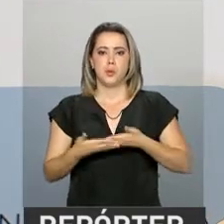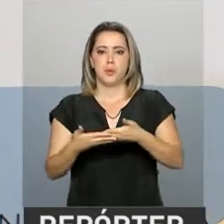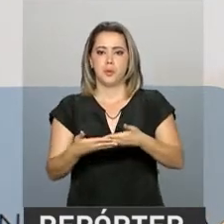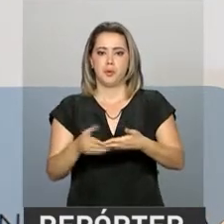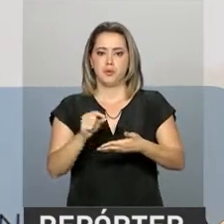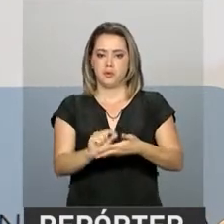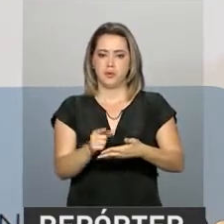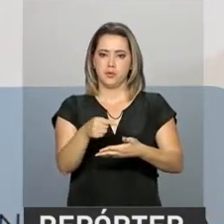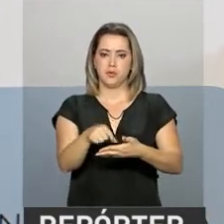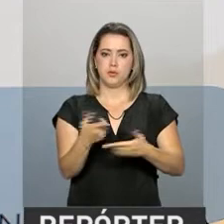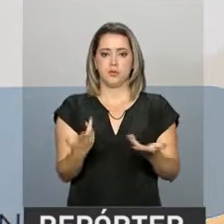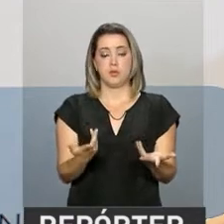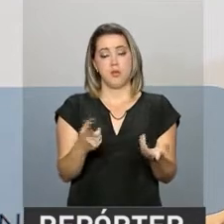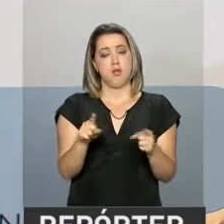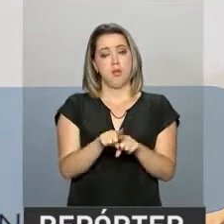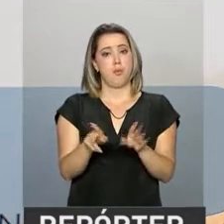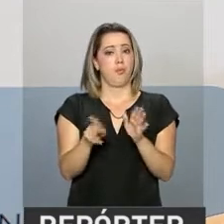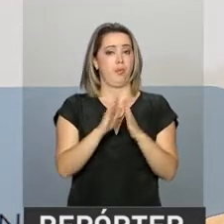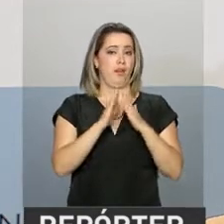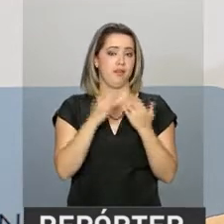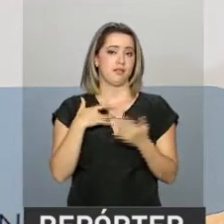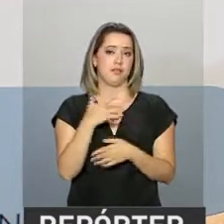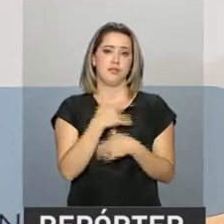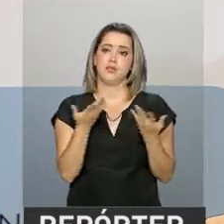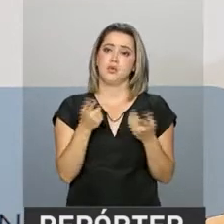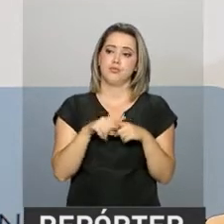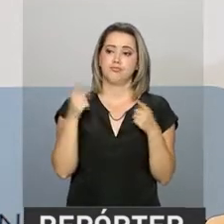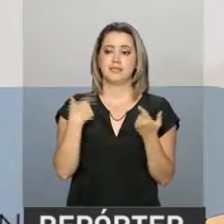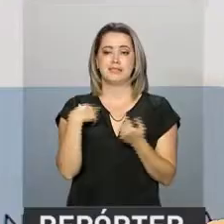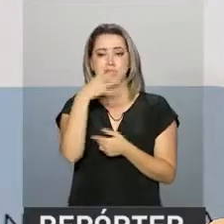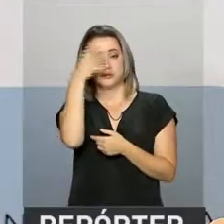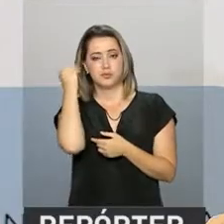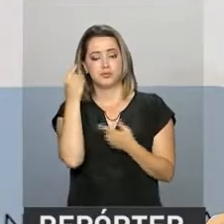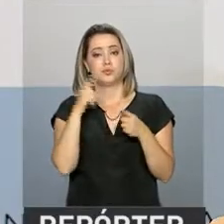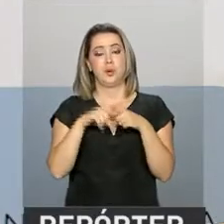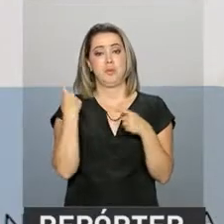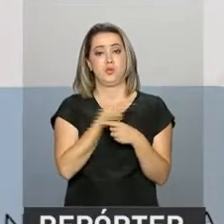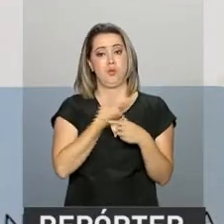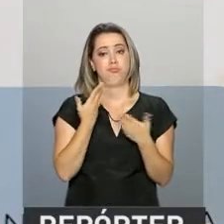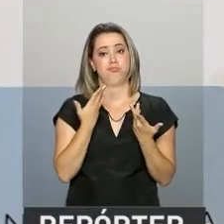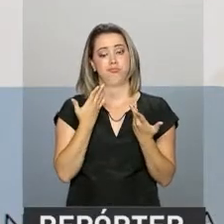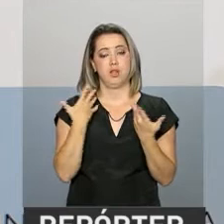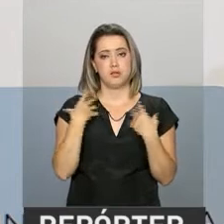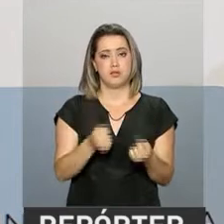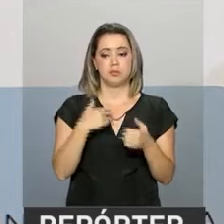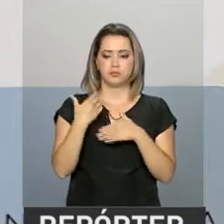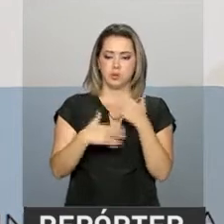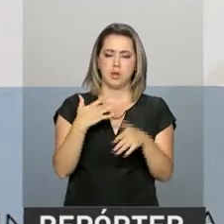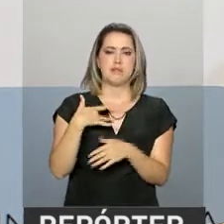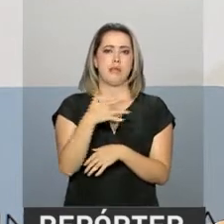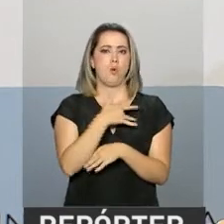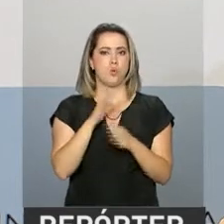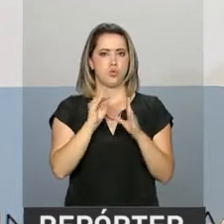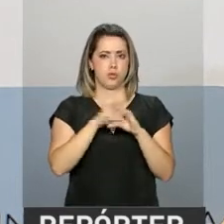no colo até a unidade de saúde e na sua óptica cuidar do seu próprio destino mas nós vamos avançar com saúde na escola e podem